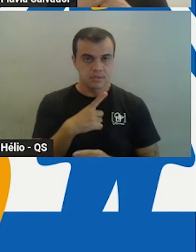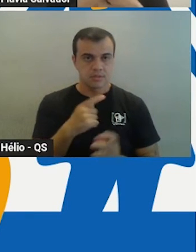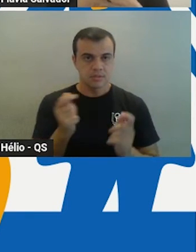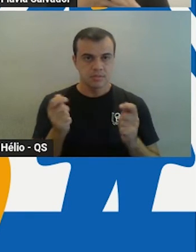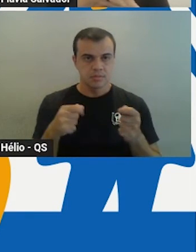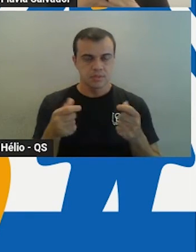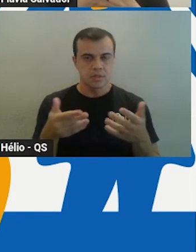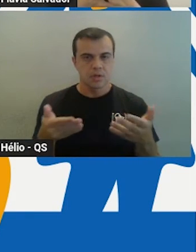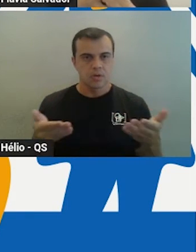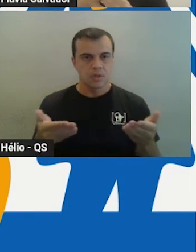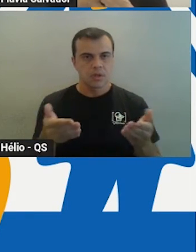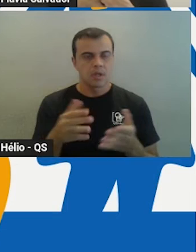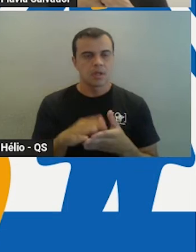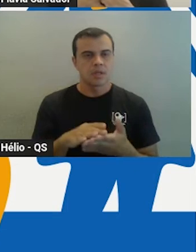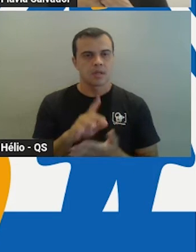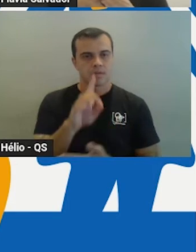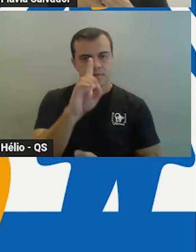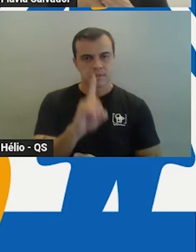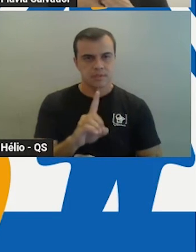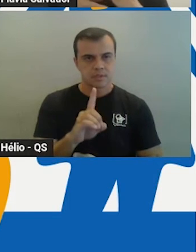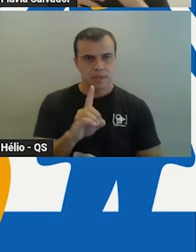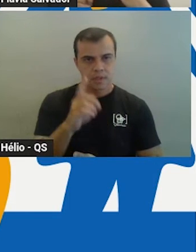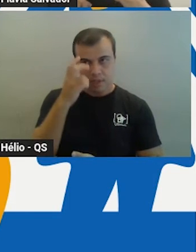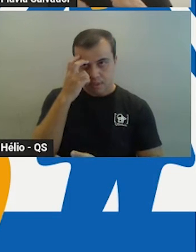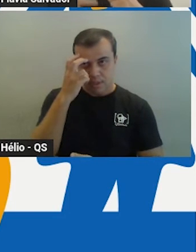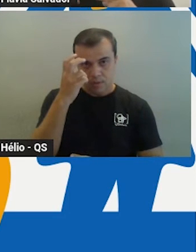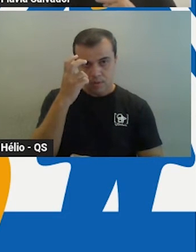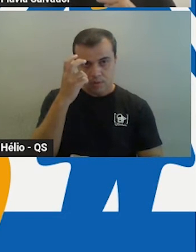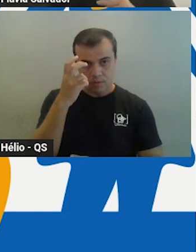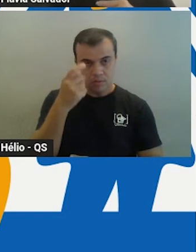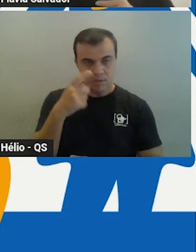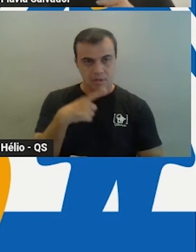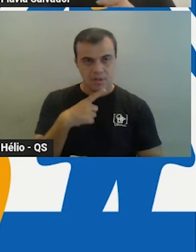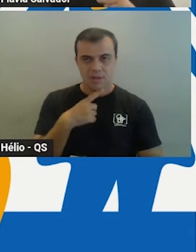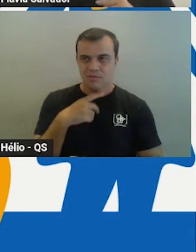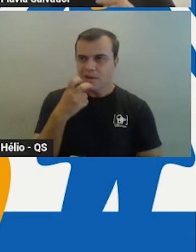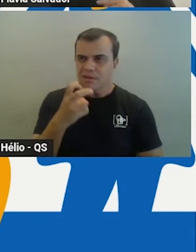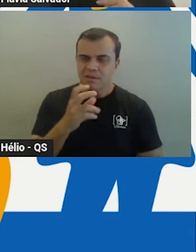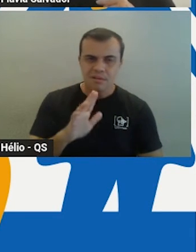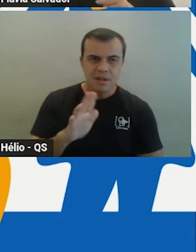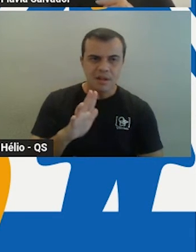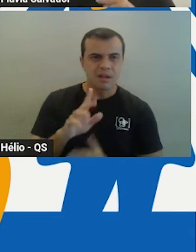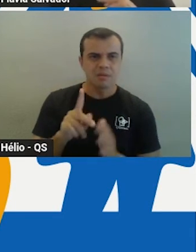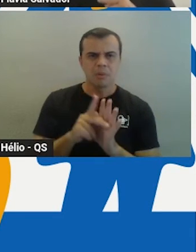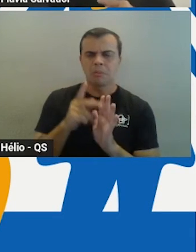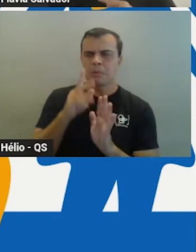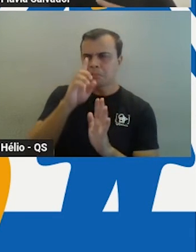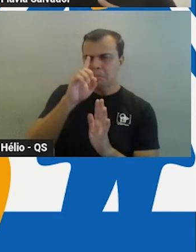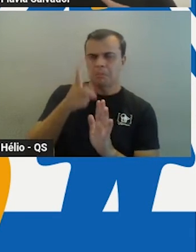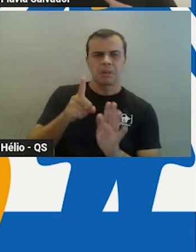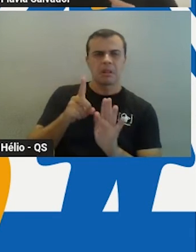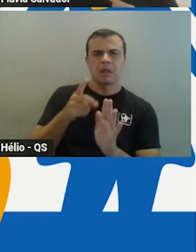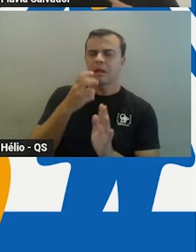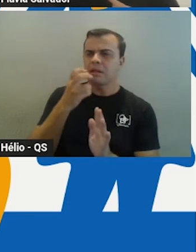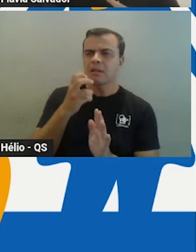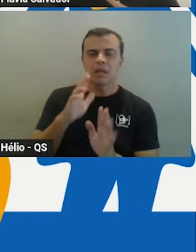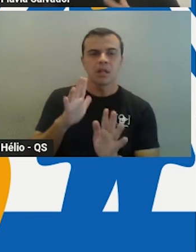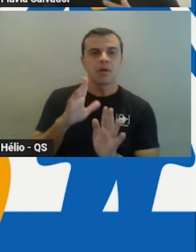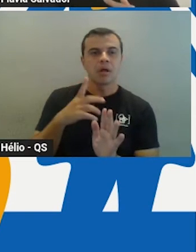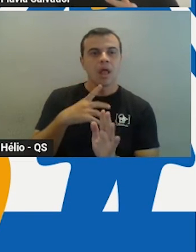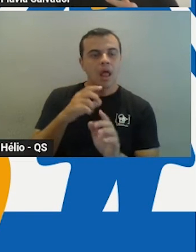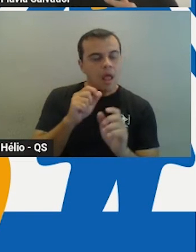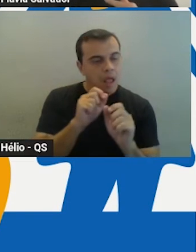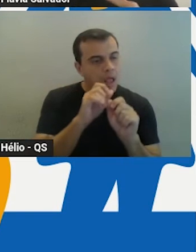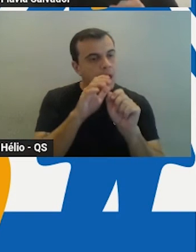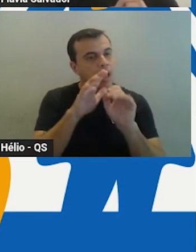caso da deficiência intelectual, é isso, não é gritar, não é dar comando berrando, não, é ser